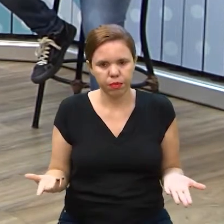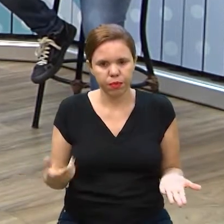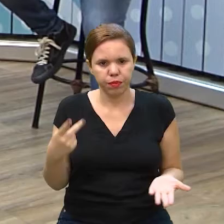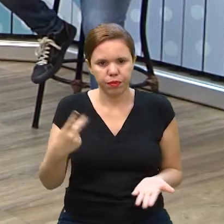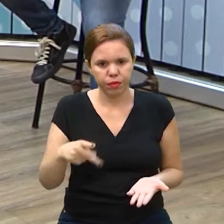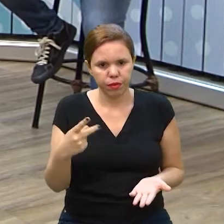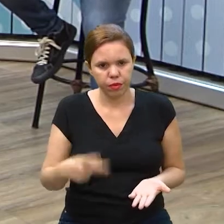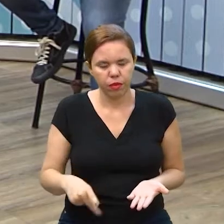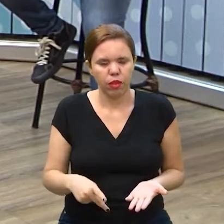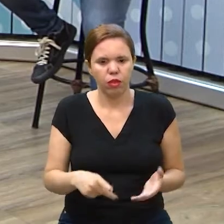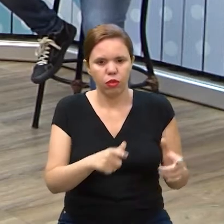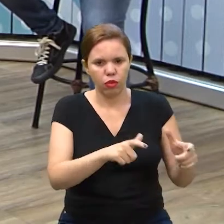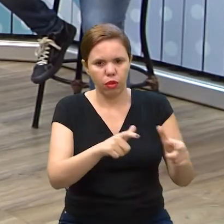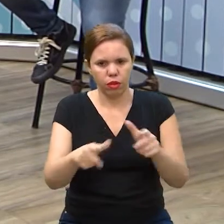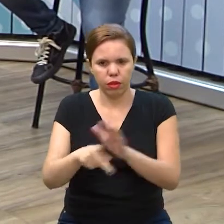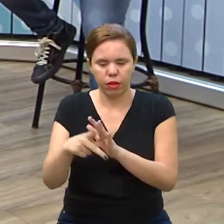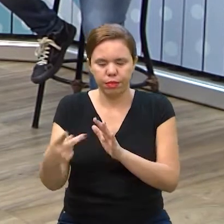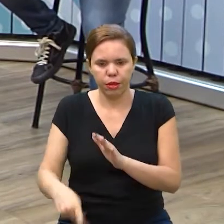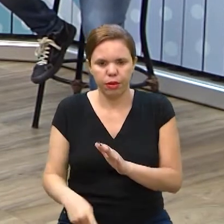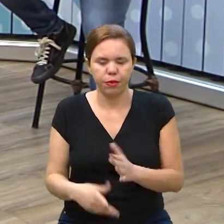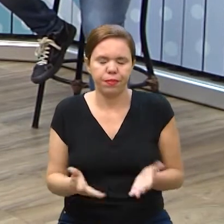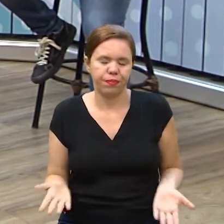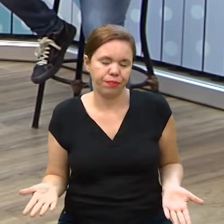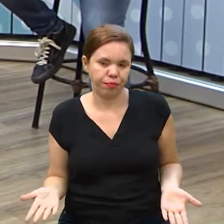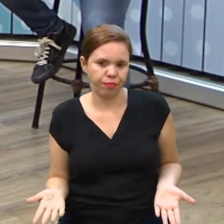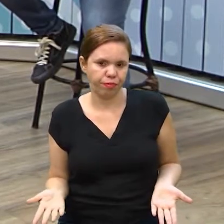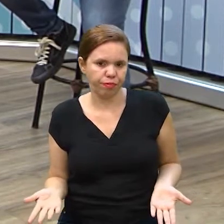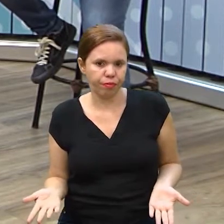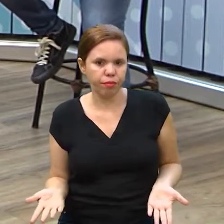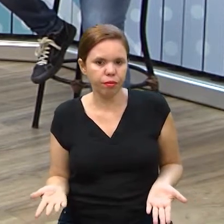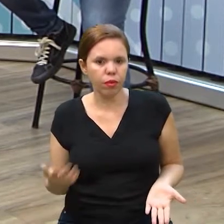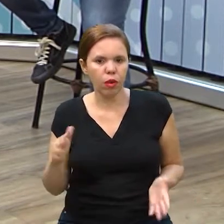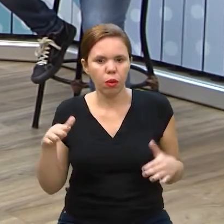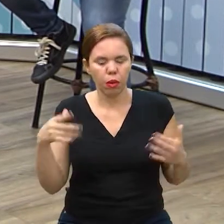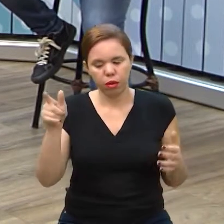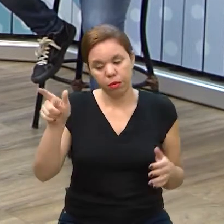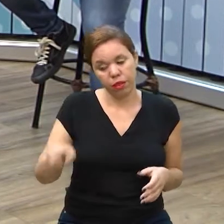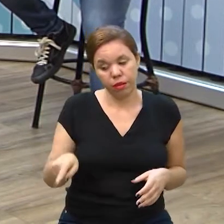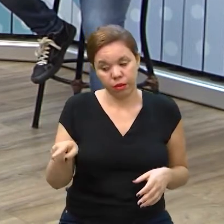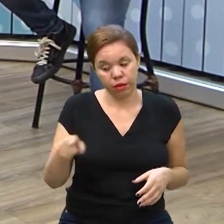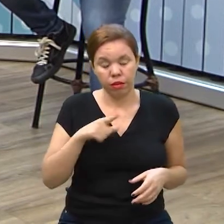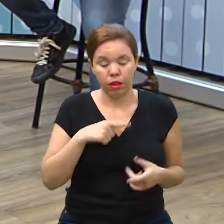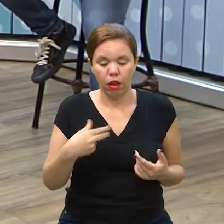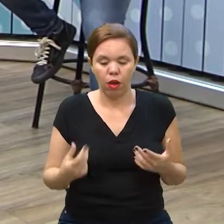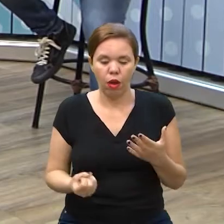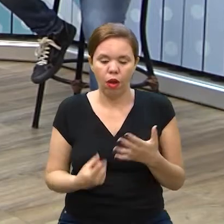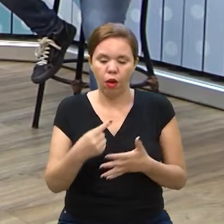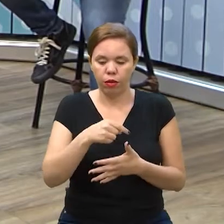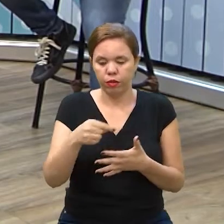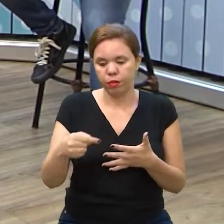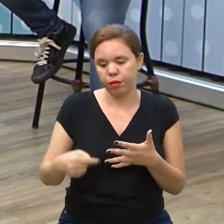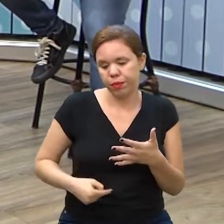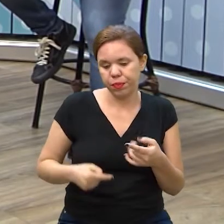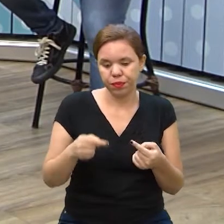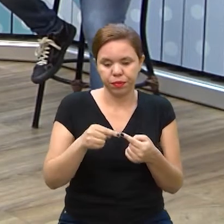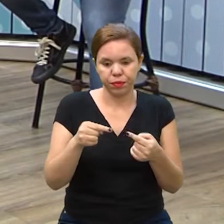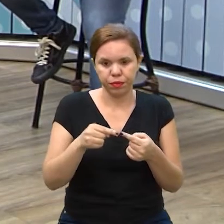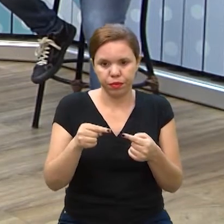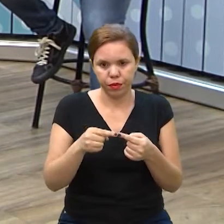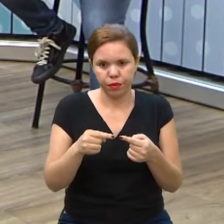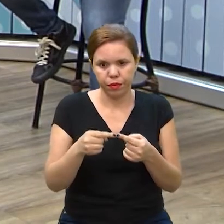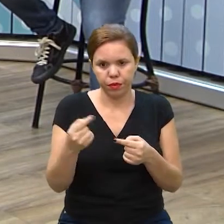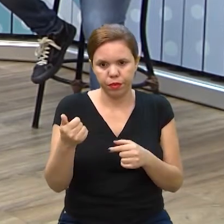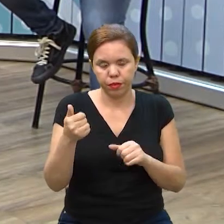Na sua bolha. Na sua bolha, na sua comunidade, né? E eu acho assim, quando essa pessoa ela tem alguns fatores